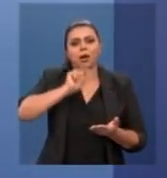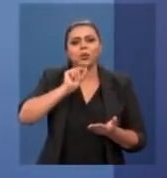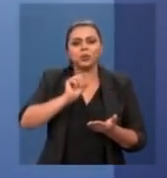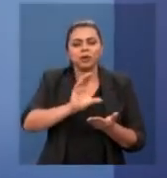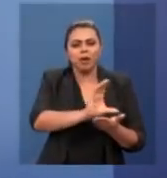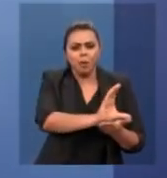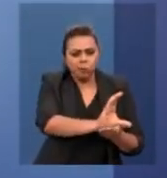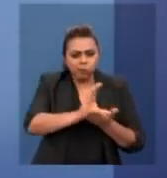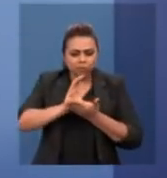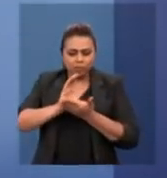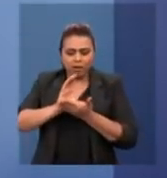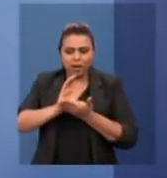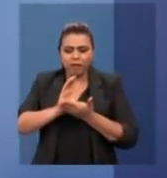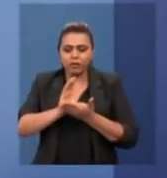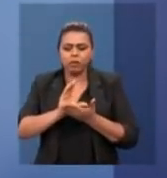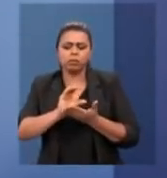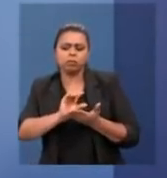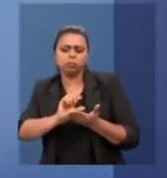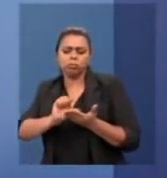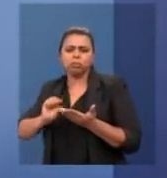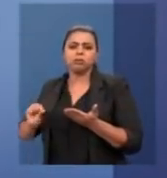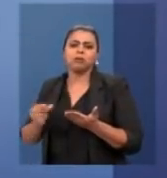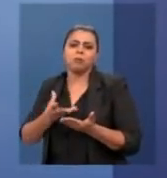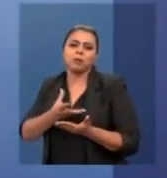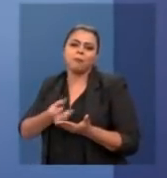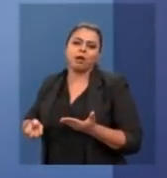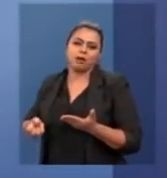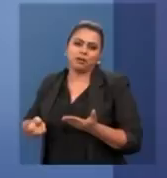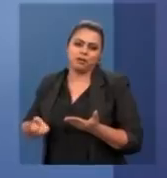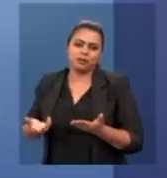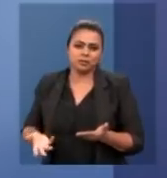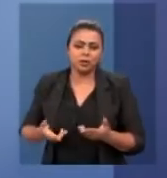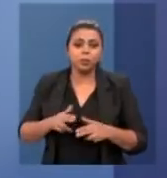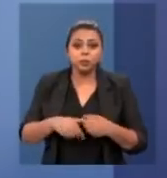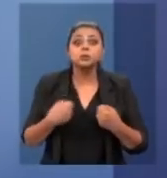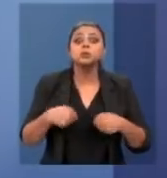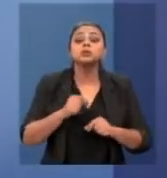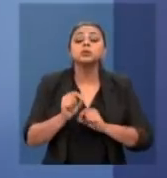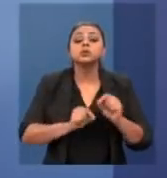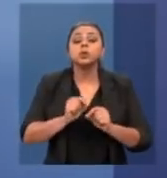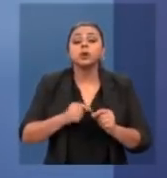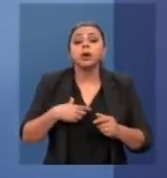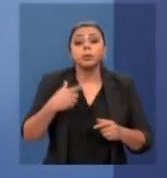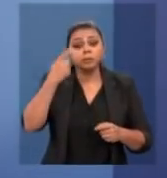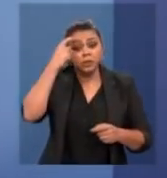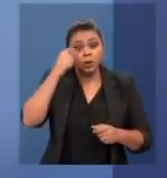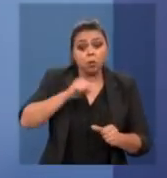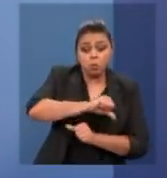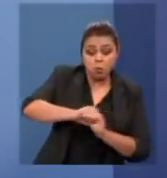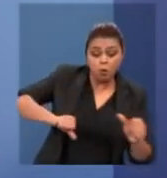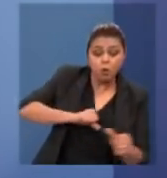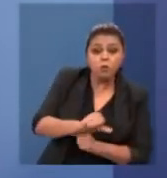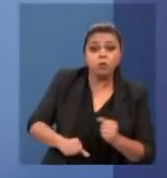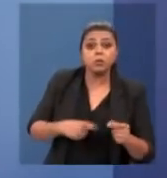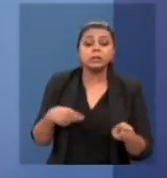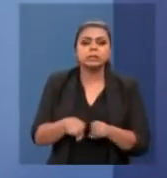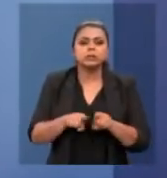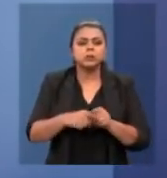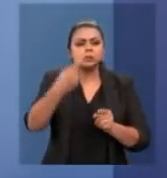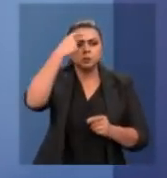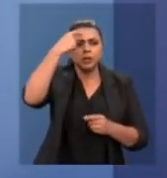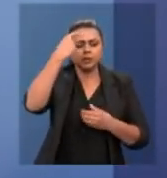ninguém consegue pagar essa carga tributária do jeito que está pretendemos participar desse movimento precisamos olhar internamente